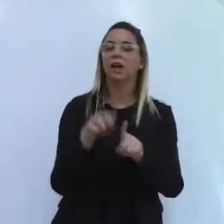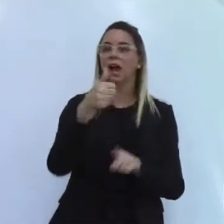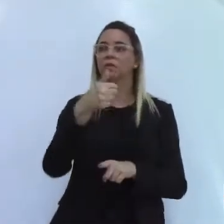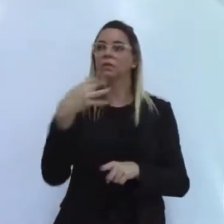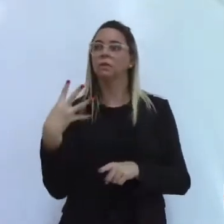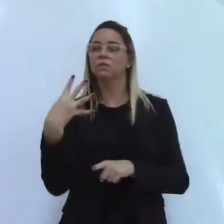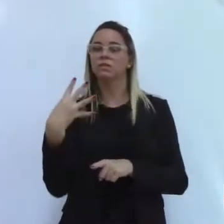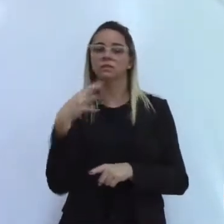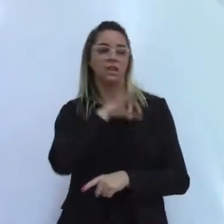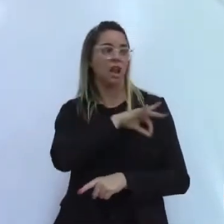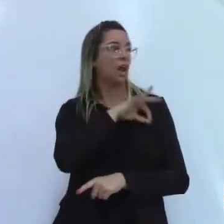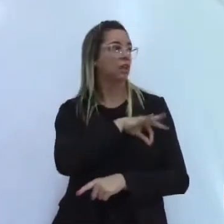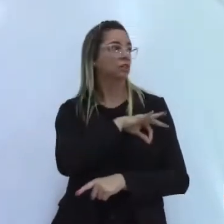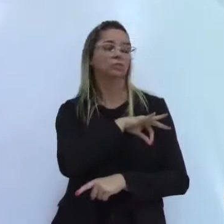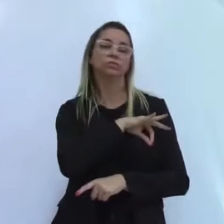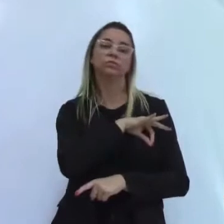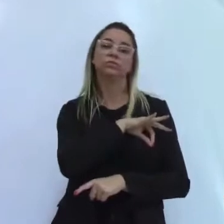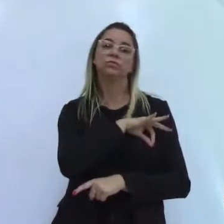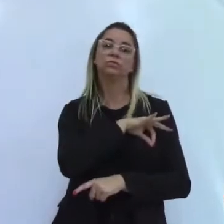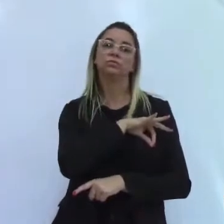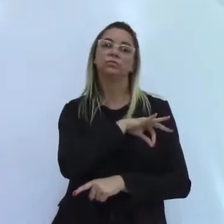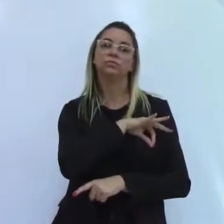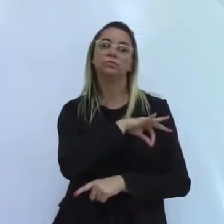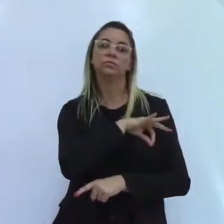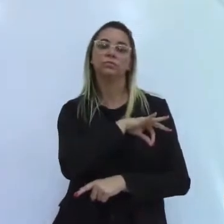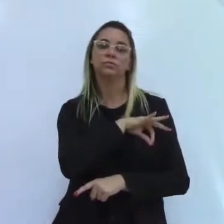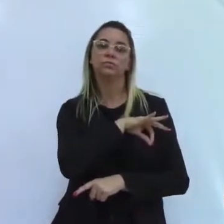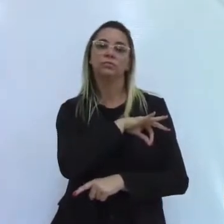piso salarial e